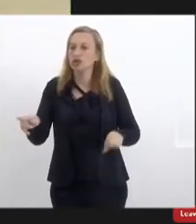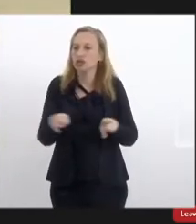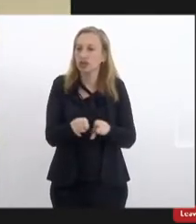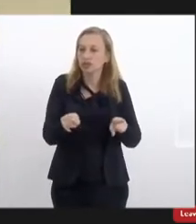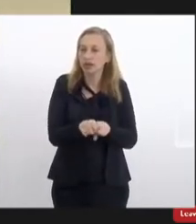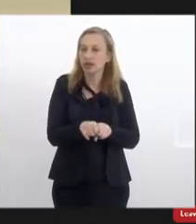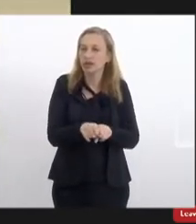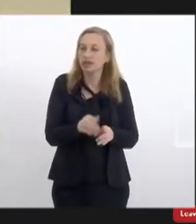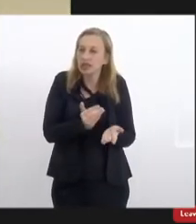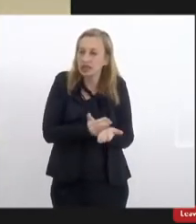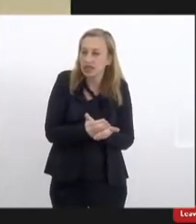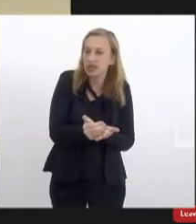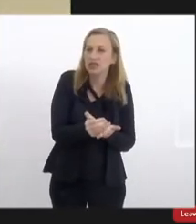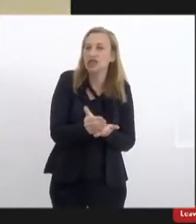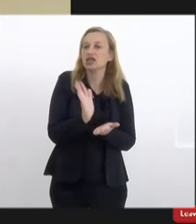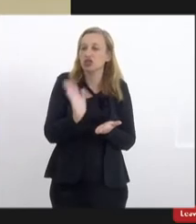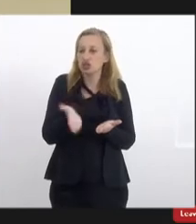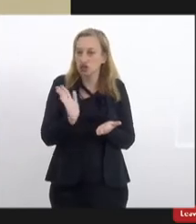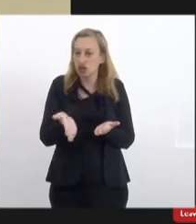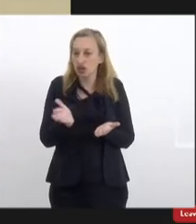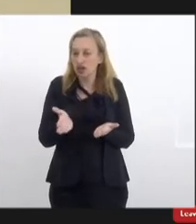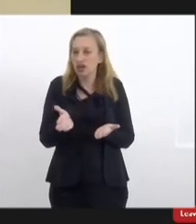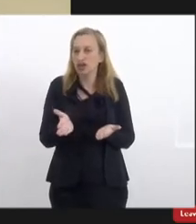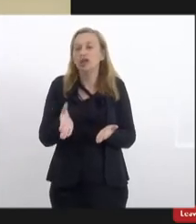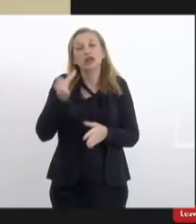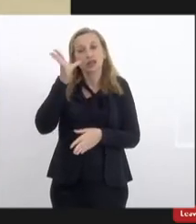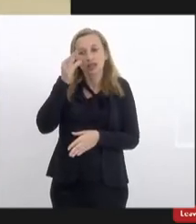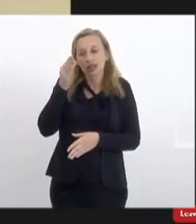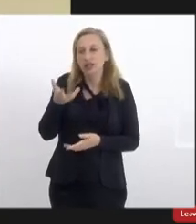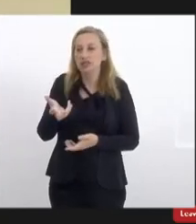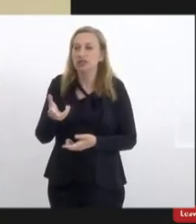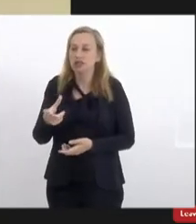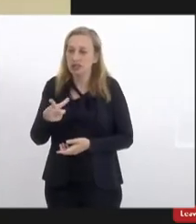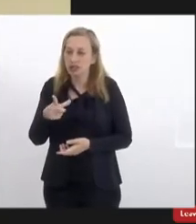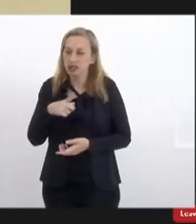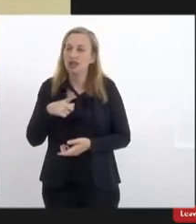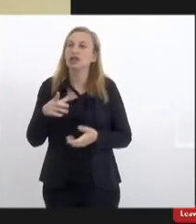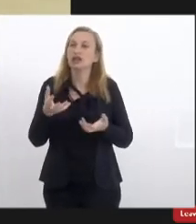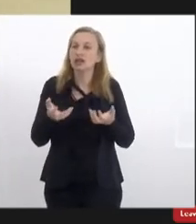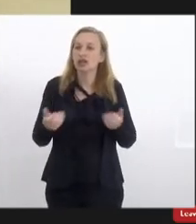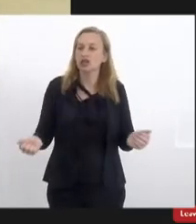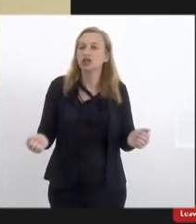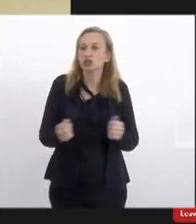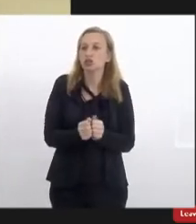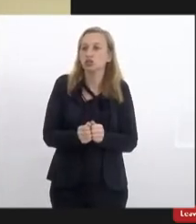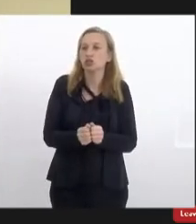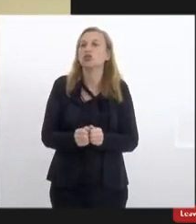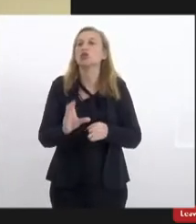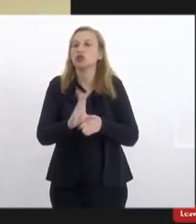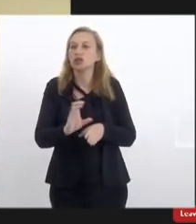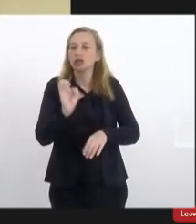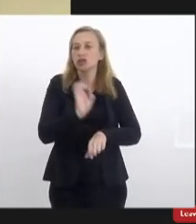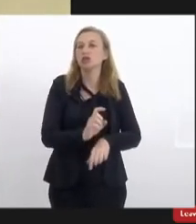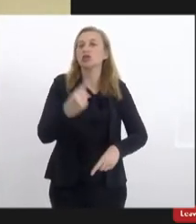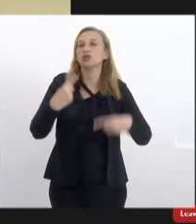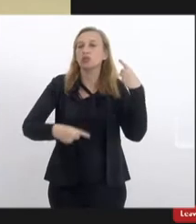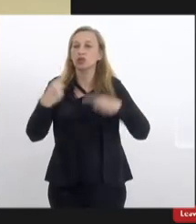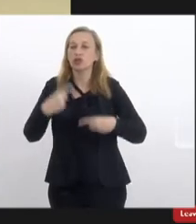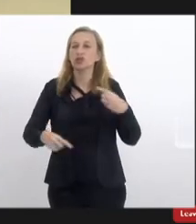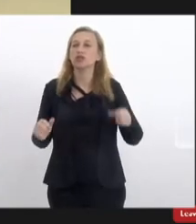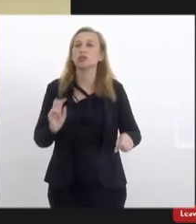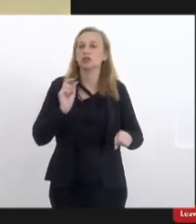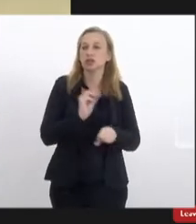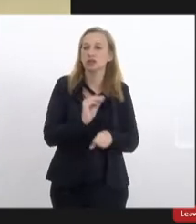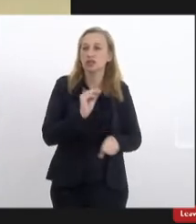forno, já a gente vai estar submetendo o convite a quem de interesse e queira participar do nosso Conselho Estadual de Política e Prevenção às